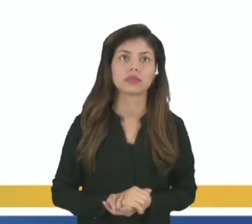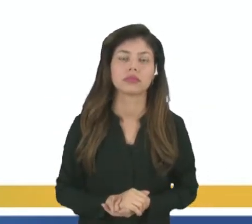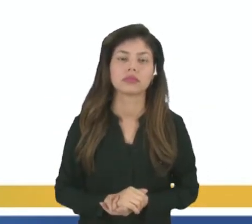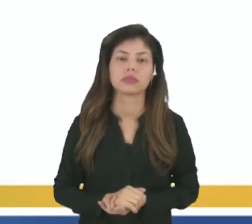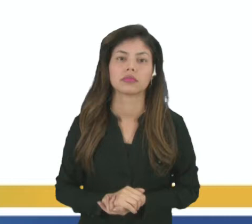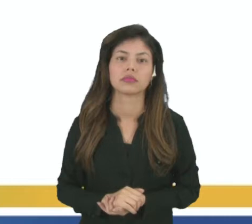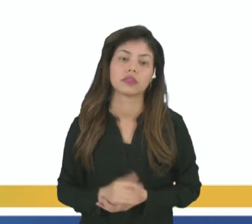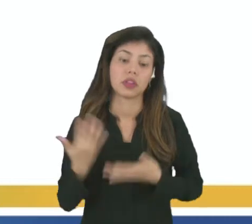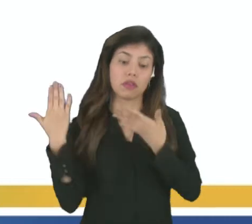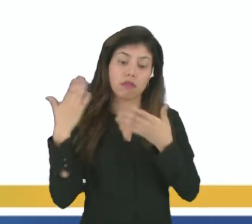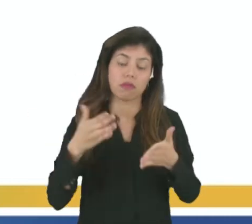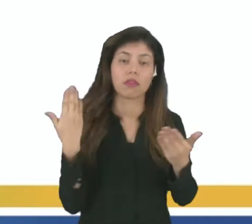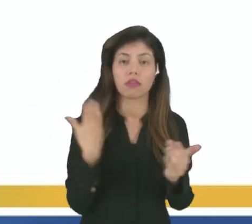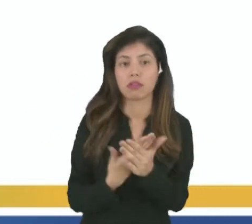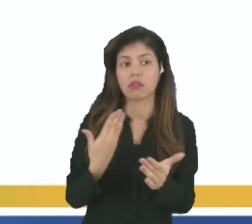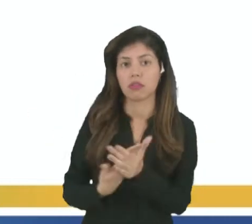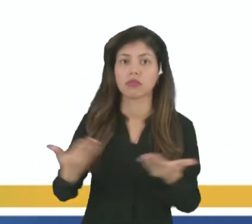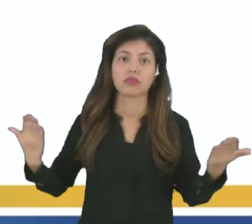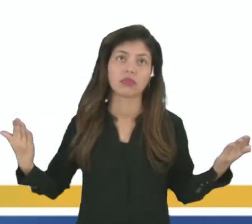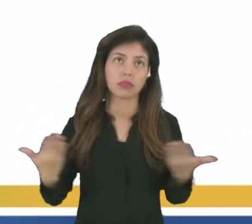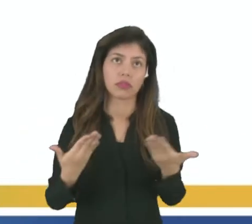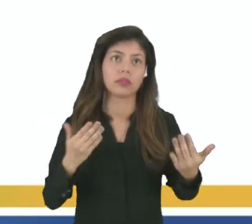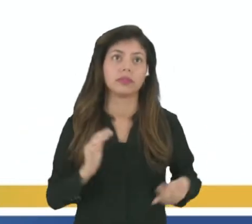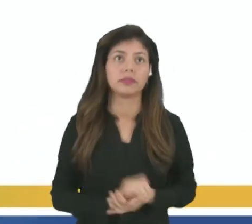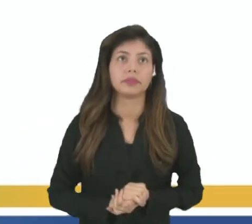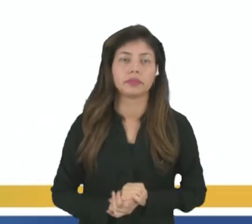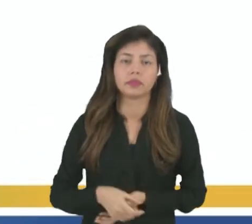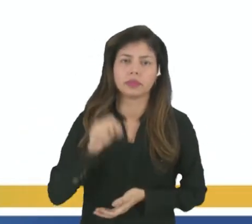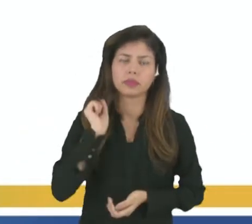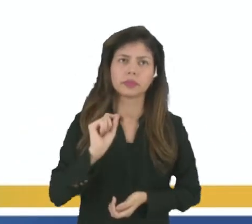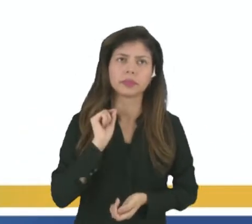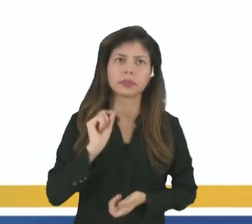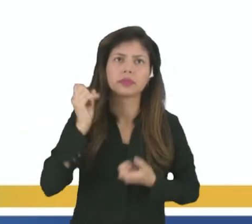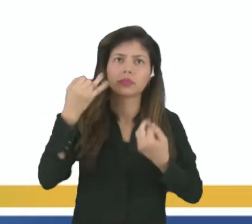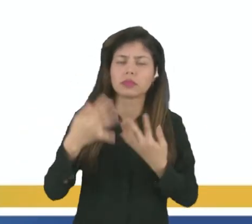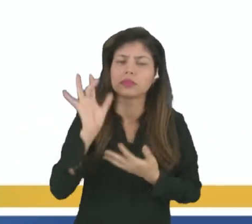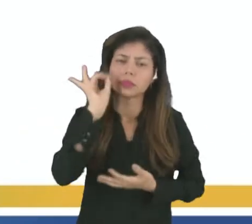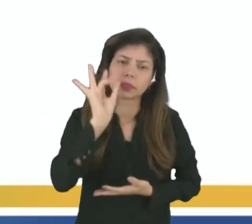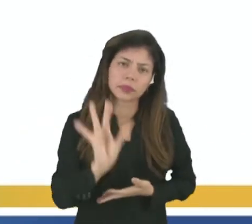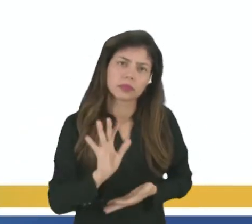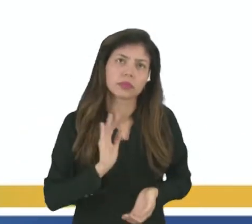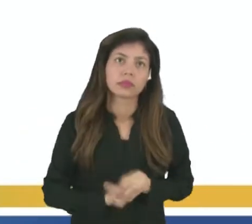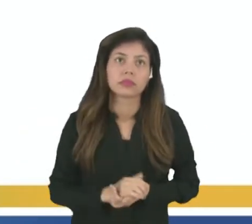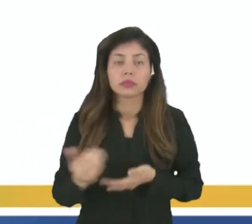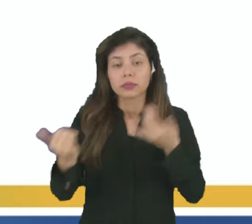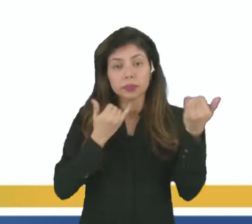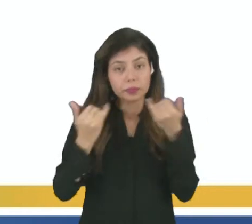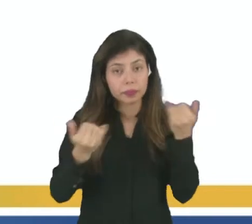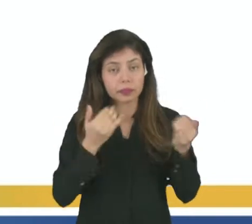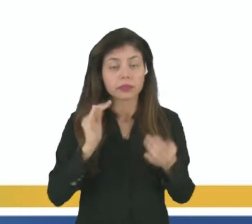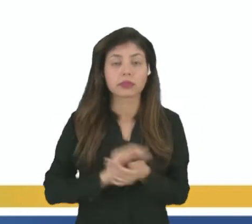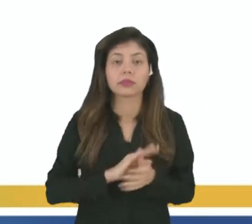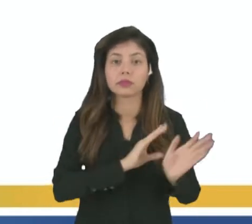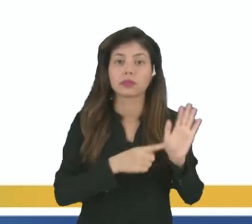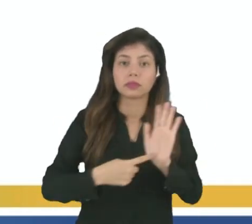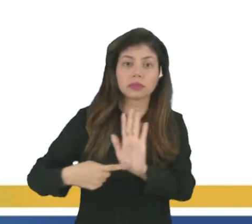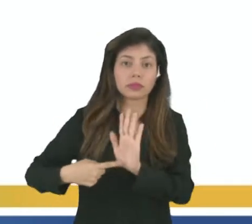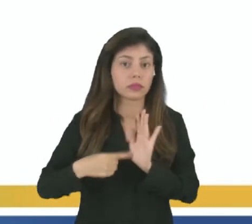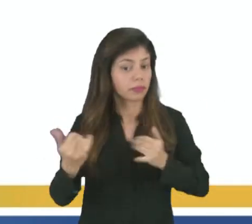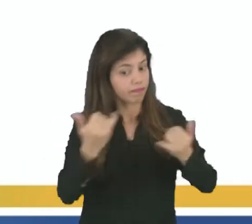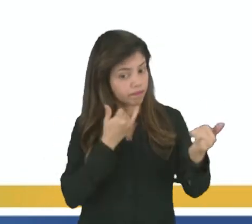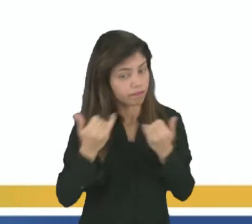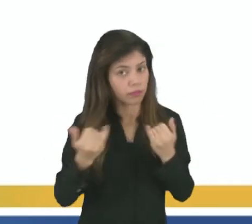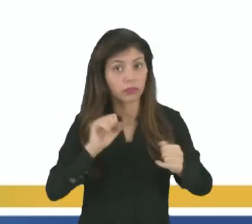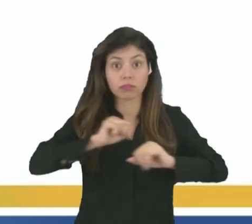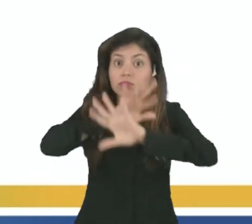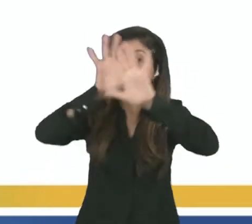é o foco da nossa aula de hoje. E o que se refere cada um? O informativo, ele transmite